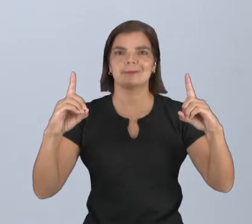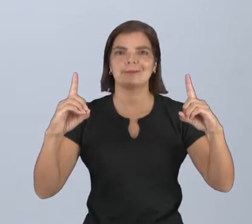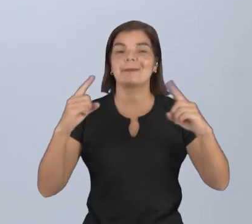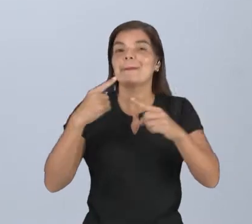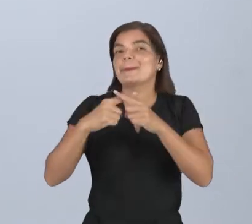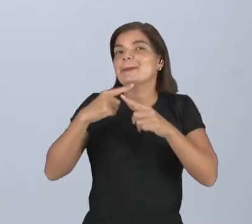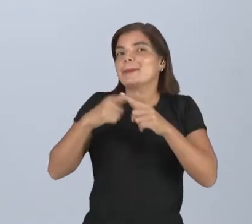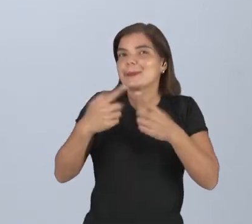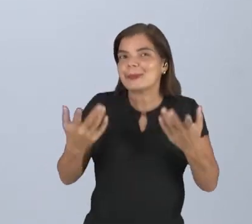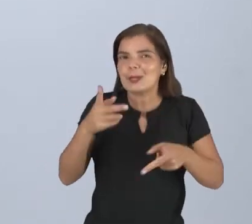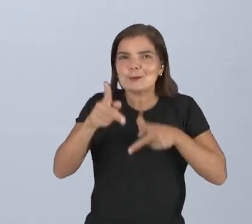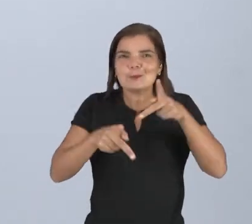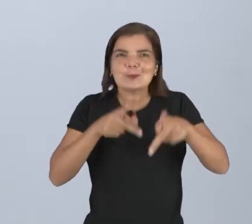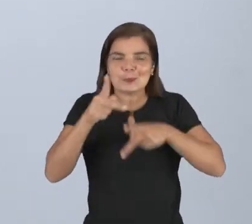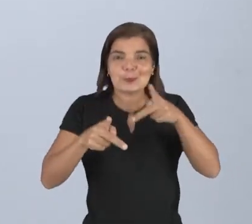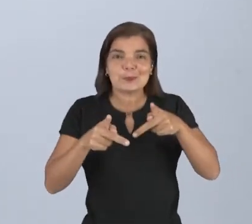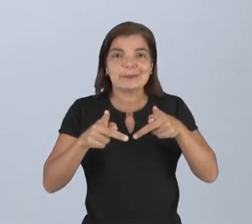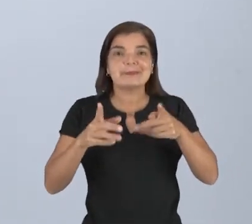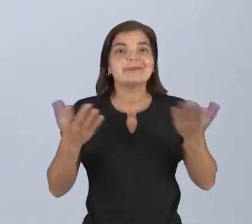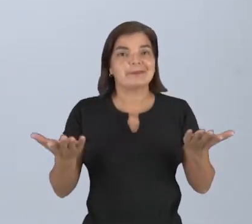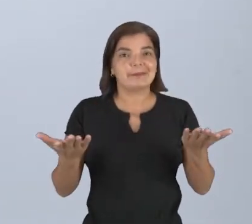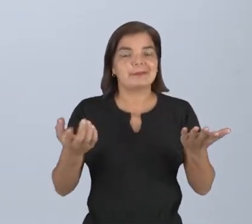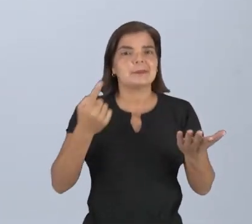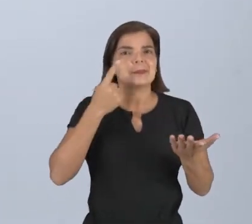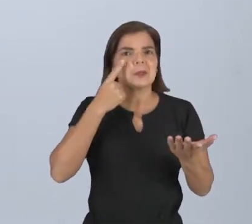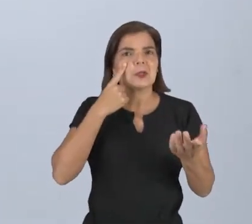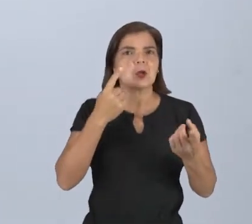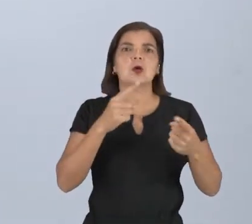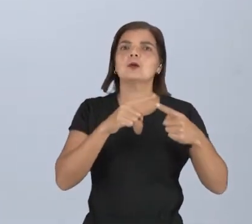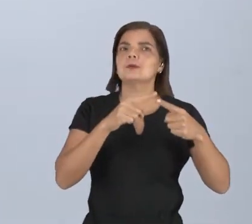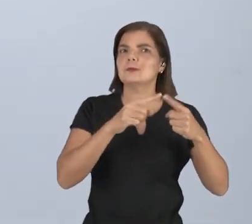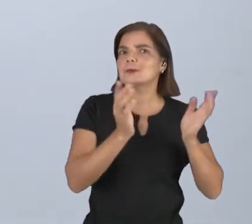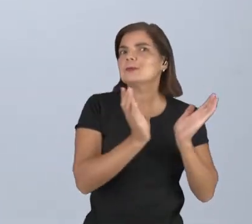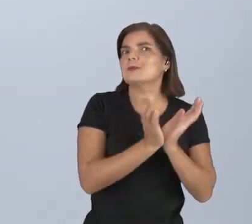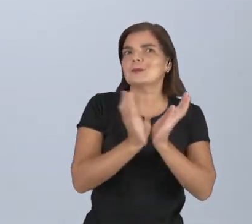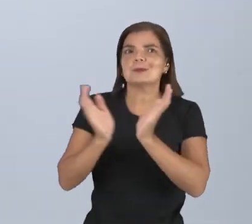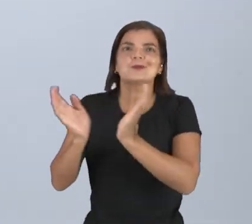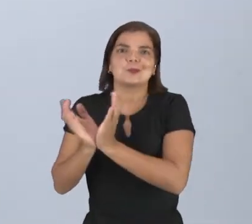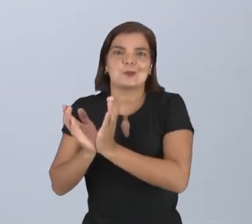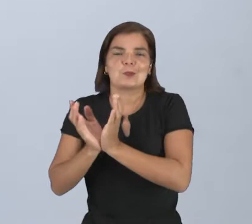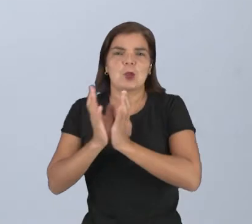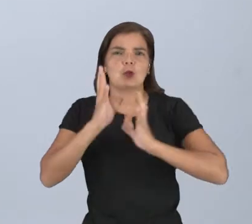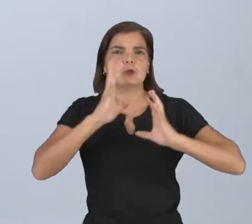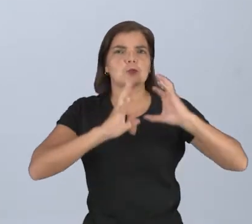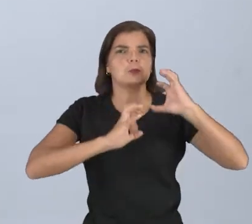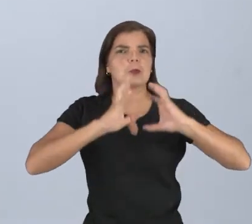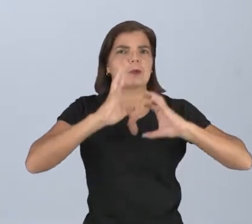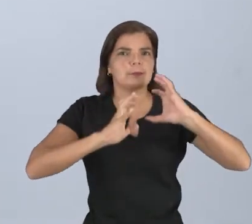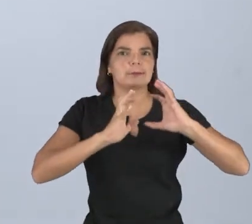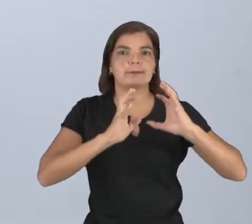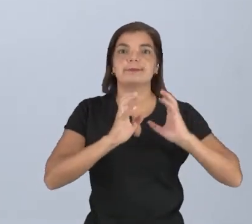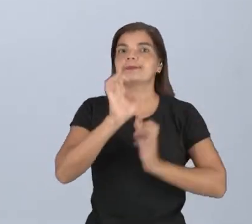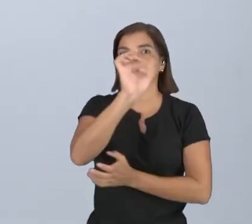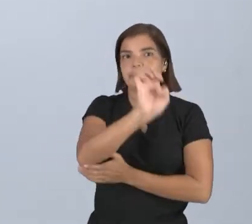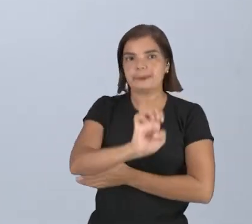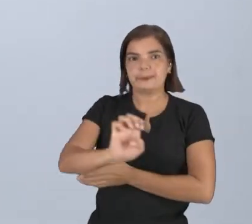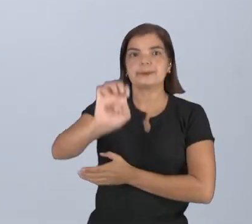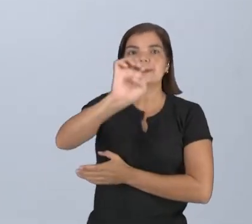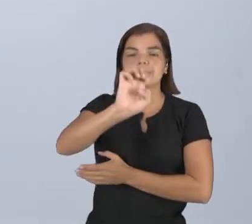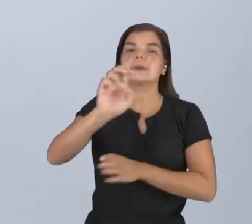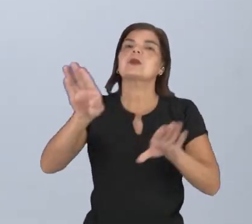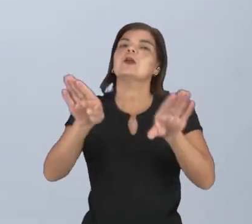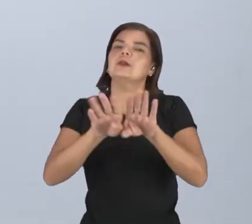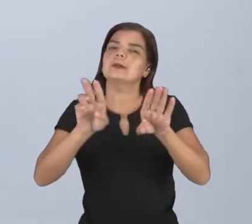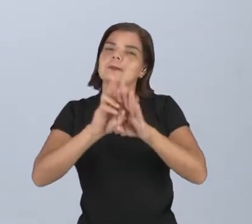de humanidades? Porque nós temos aí como se fossem duas humanidades, né? Esse confronto entre o europeu e